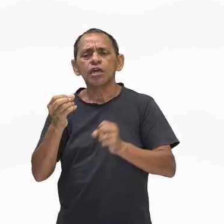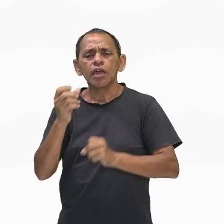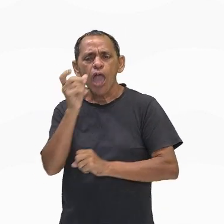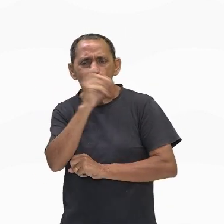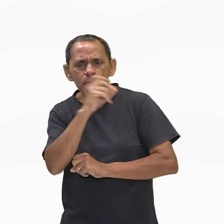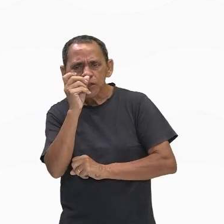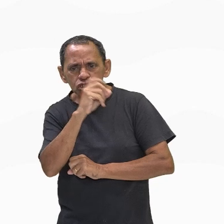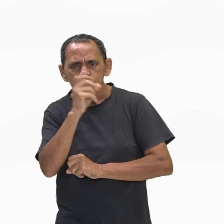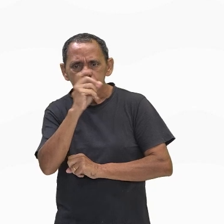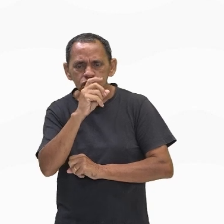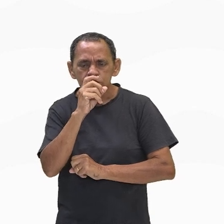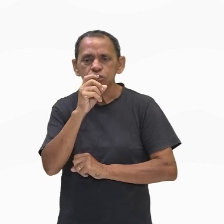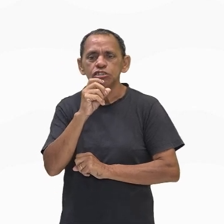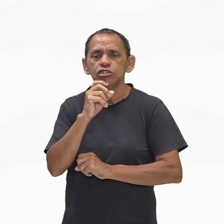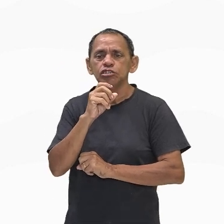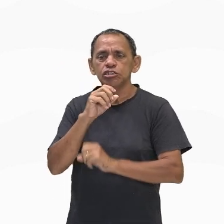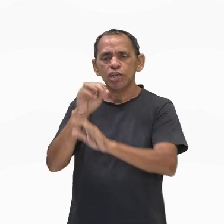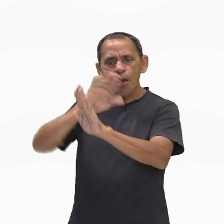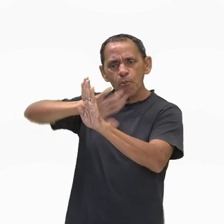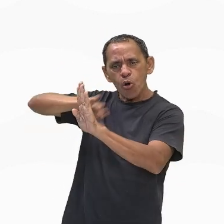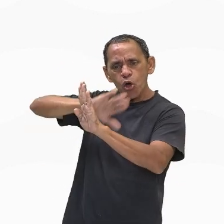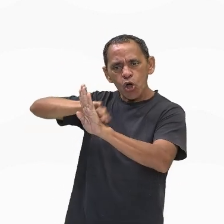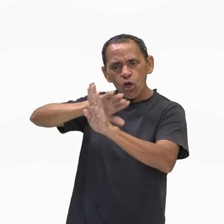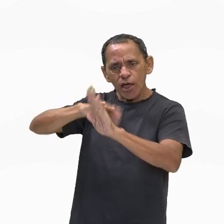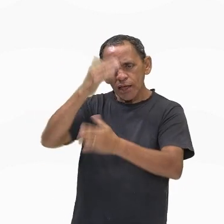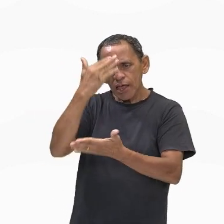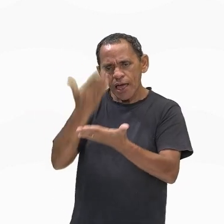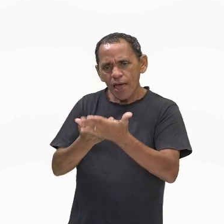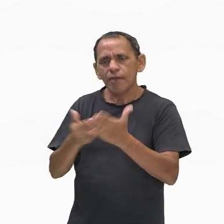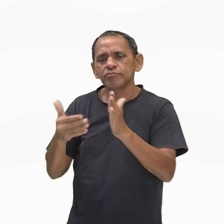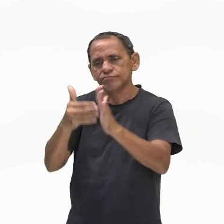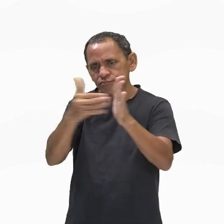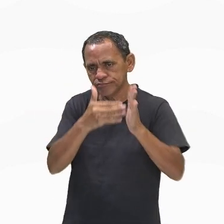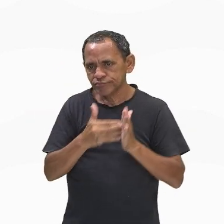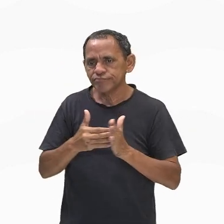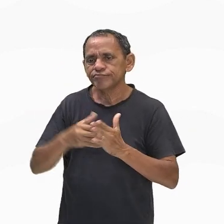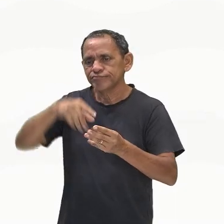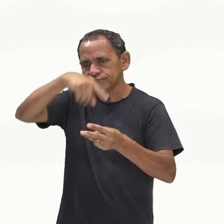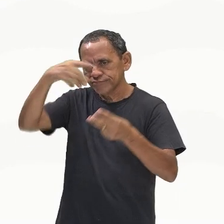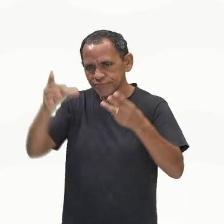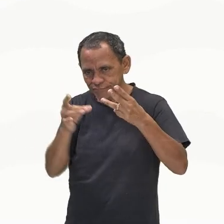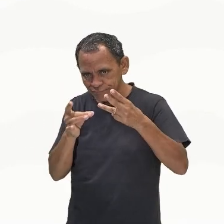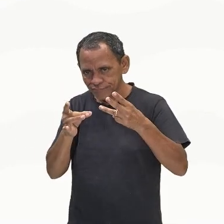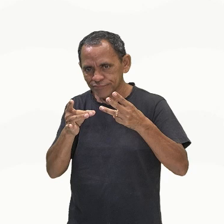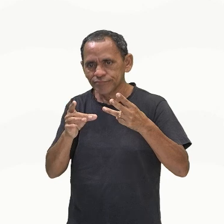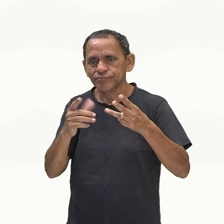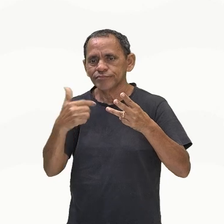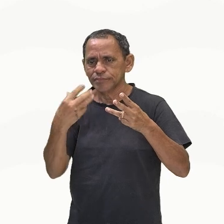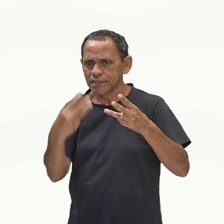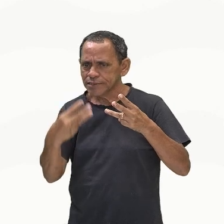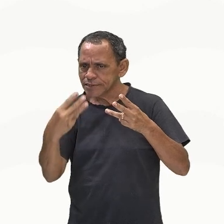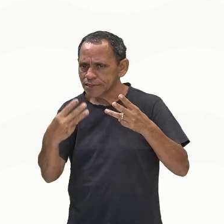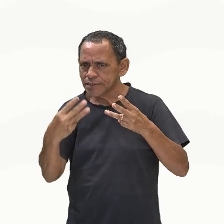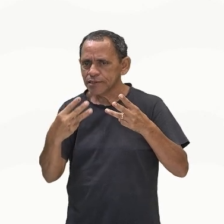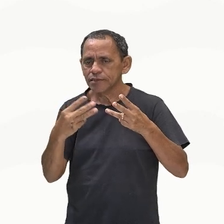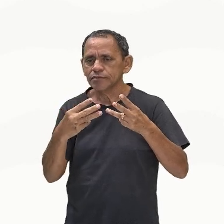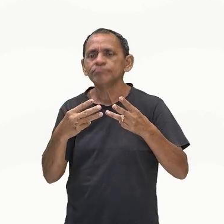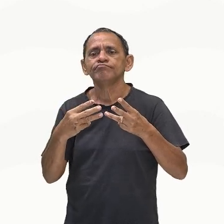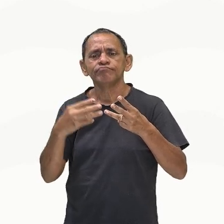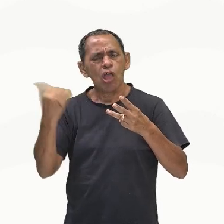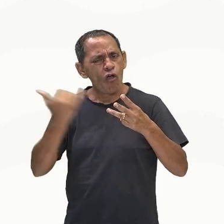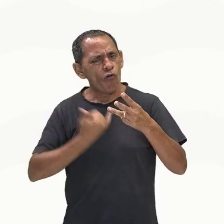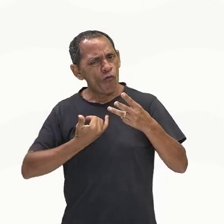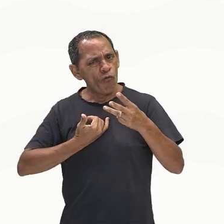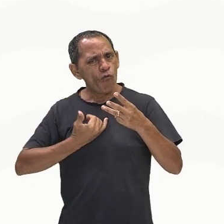trás de cada crença limitante. Terceira, tenha uma conversa sincera consigo mesma.